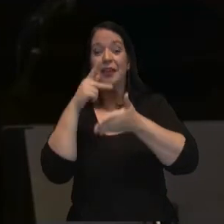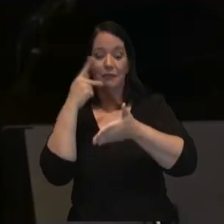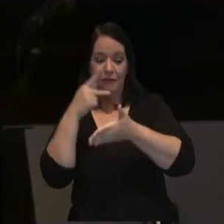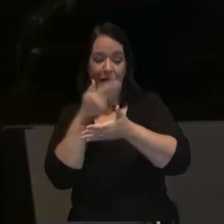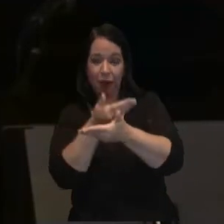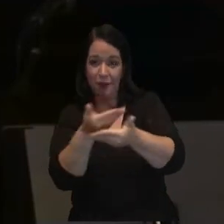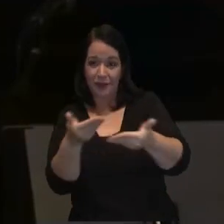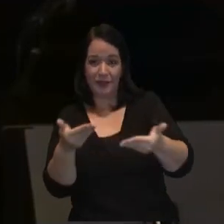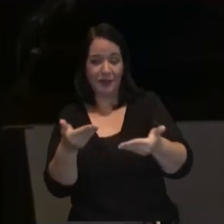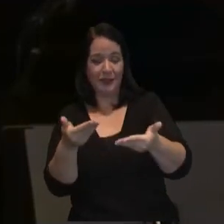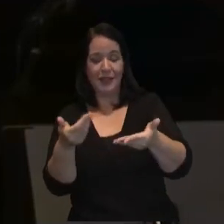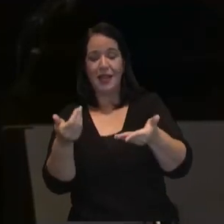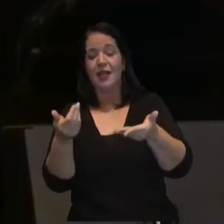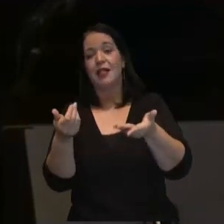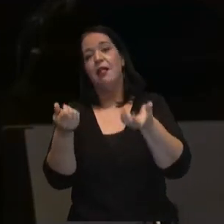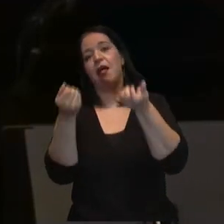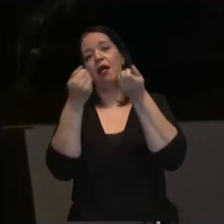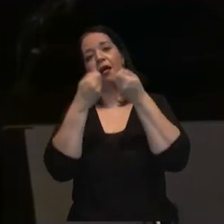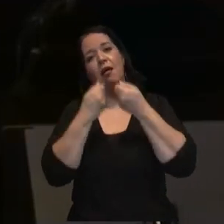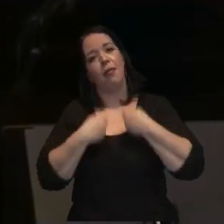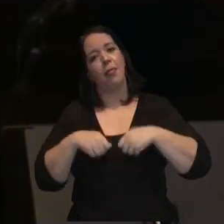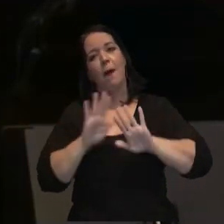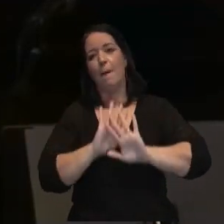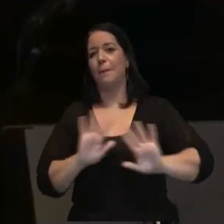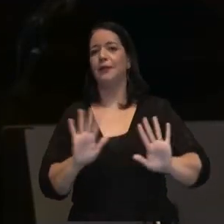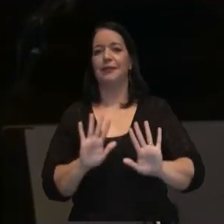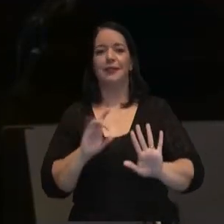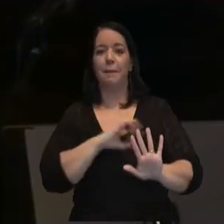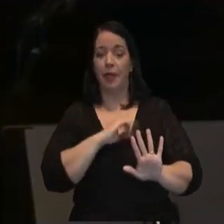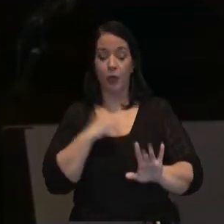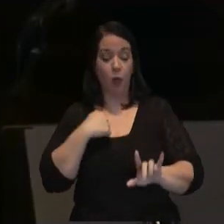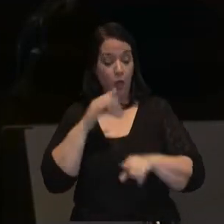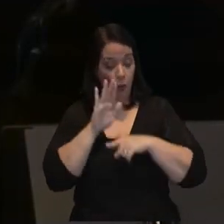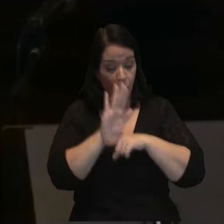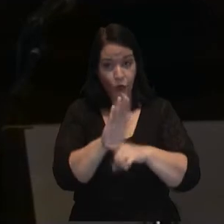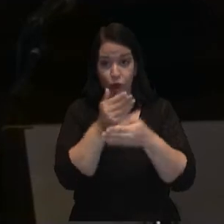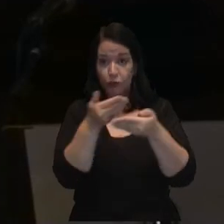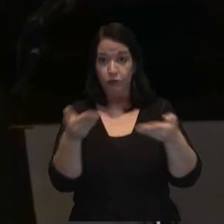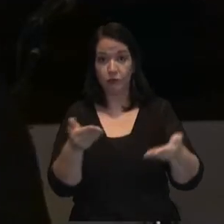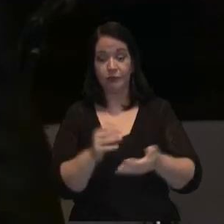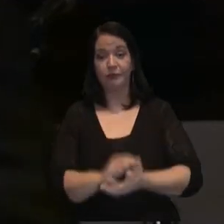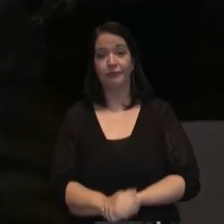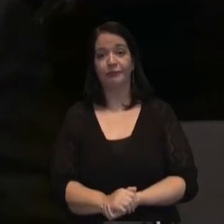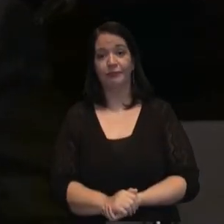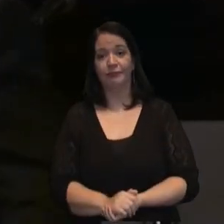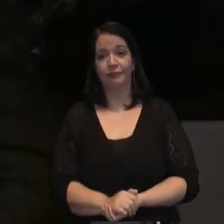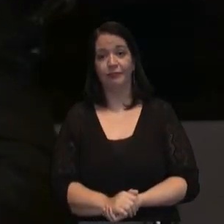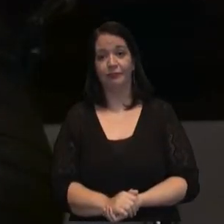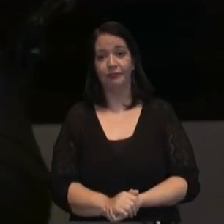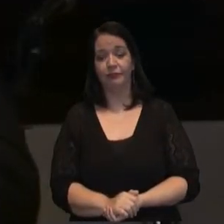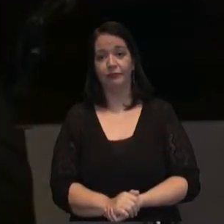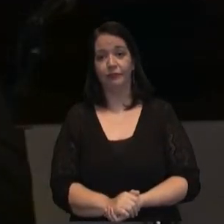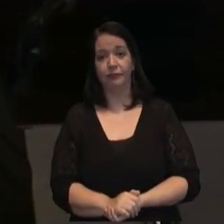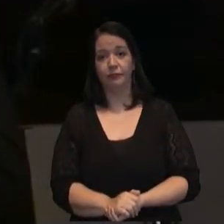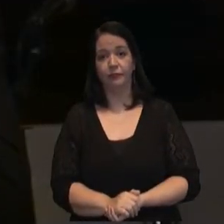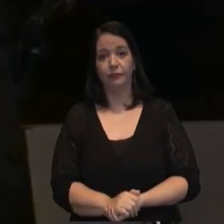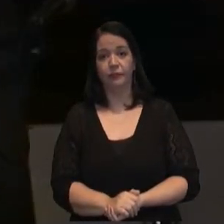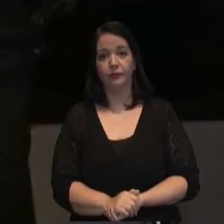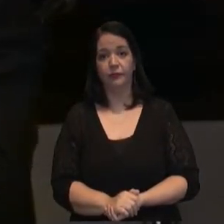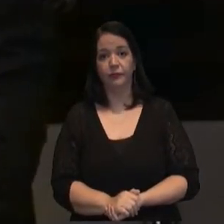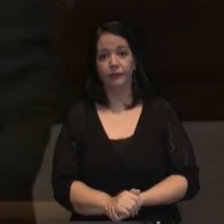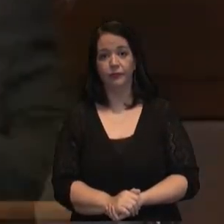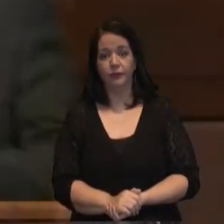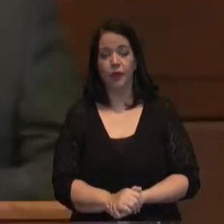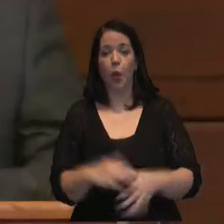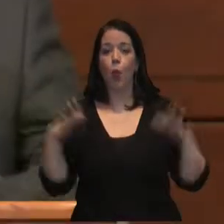não temas, que eu te ajudo.